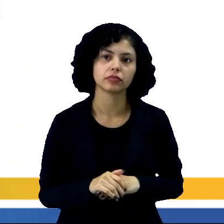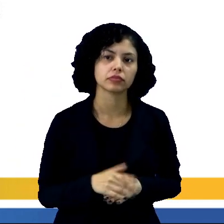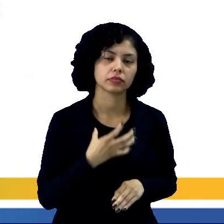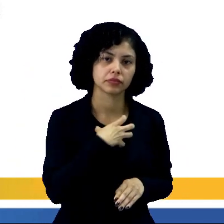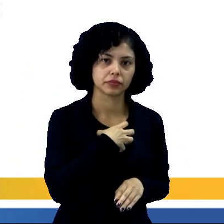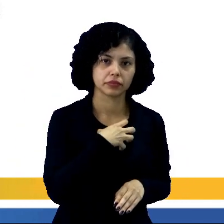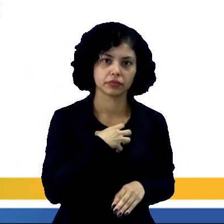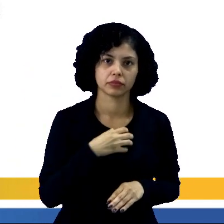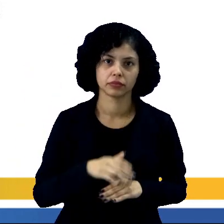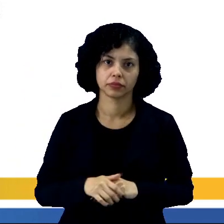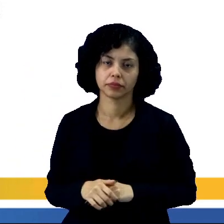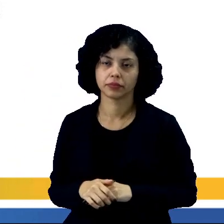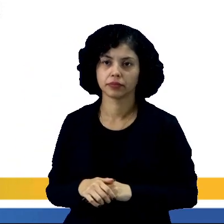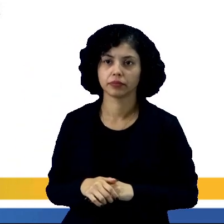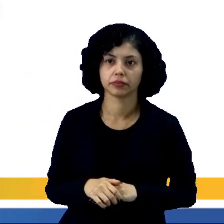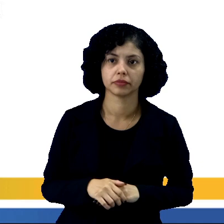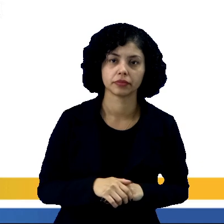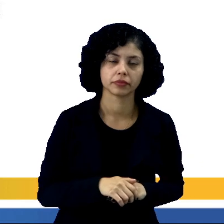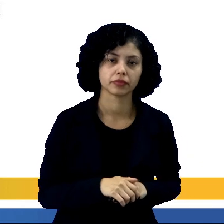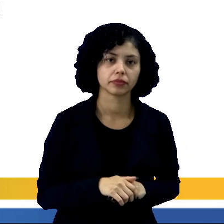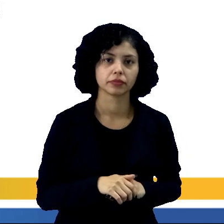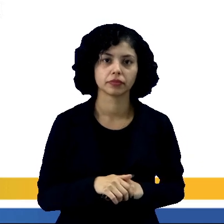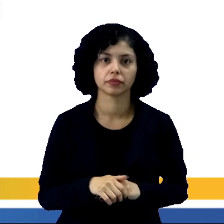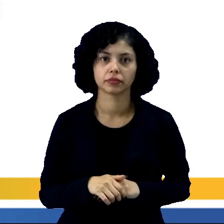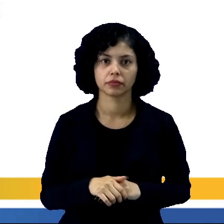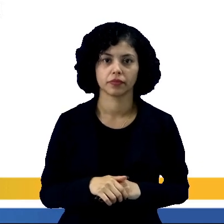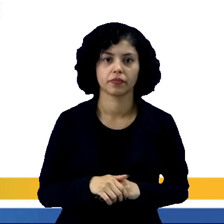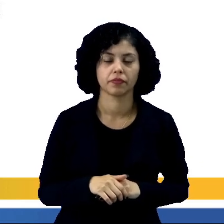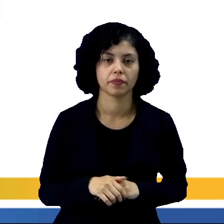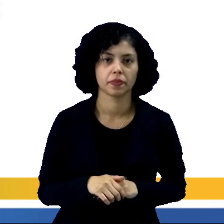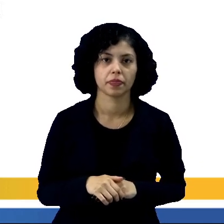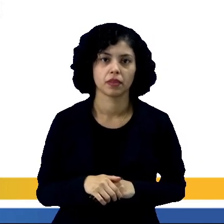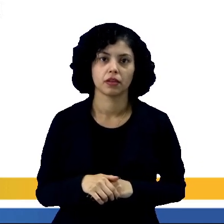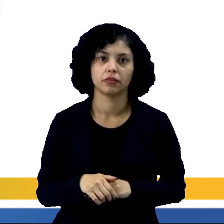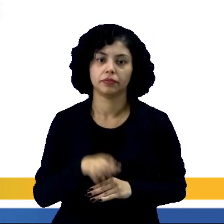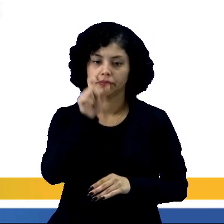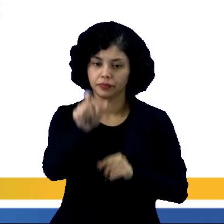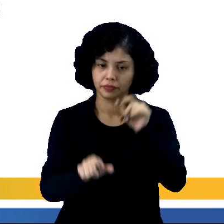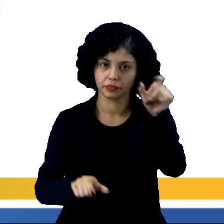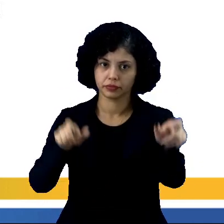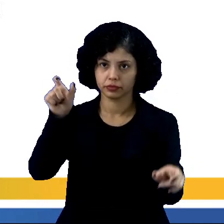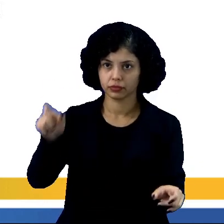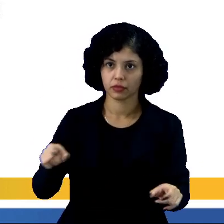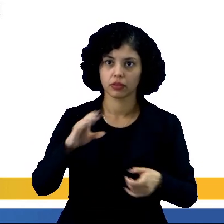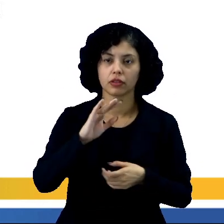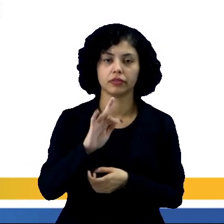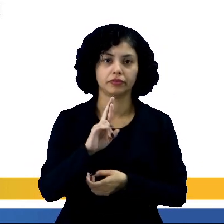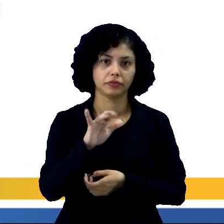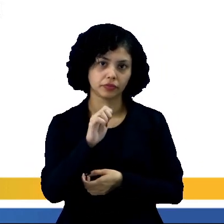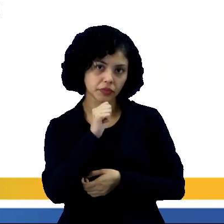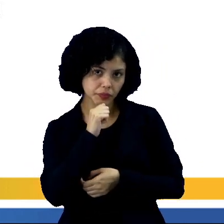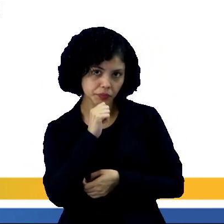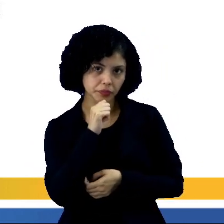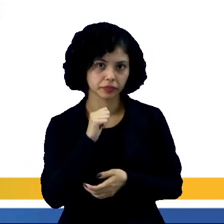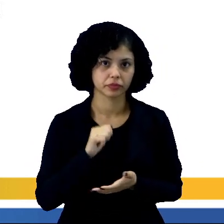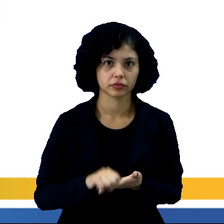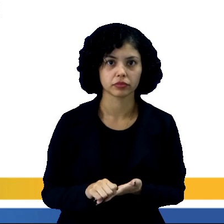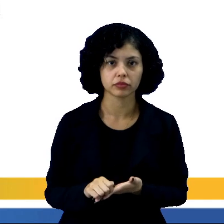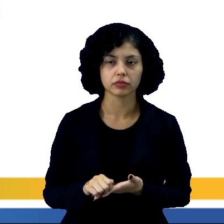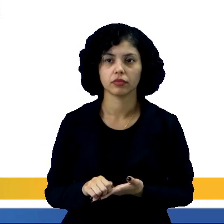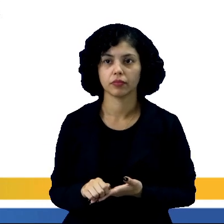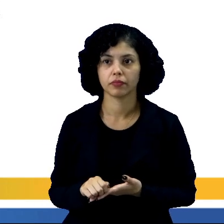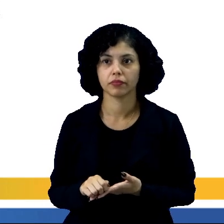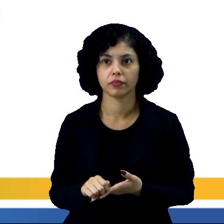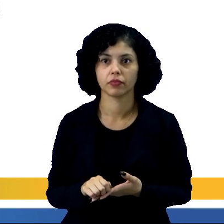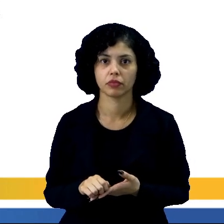naquele momento ali, né, entre as personagens da obra, né?